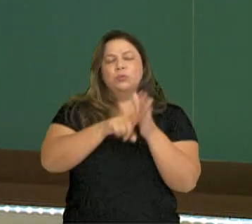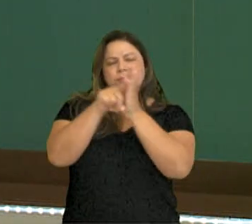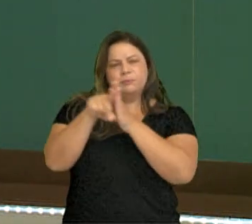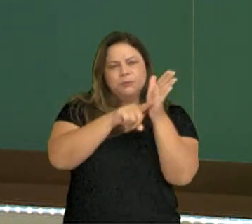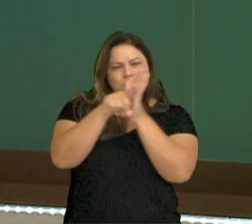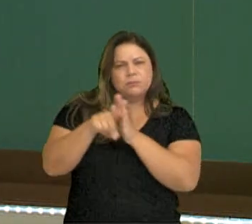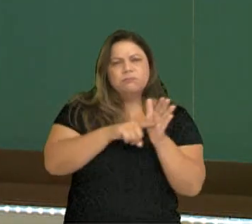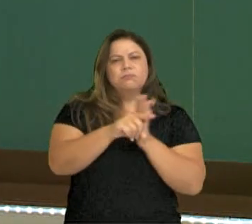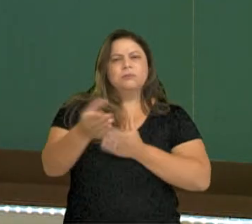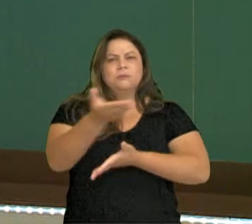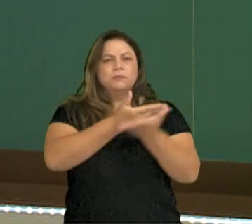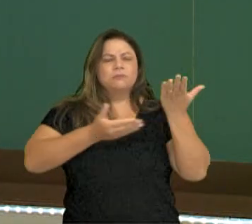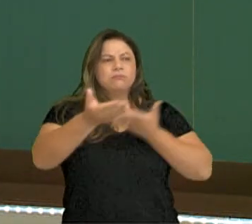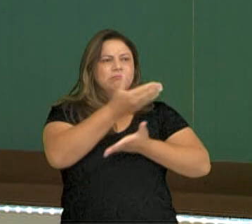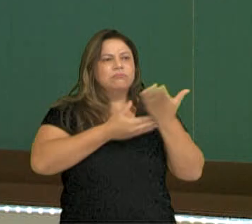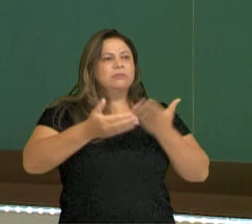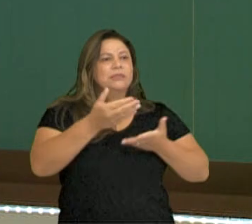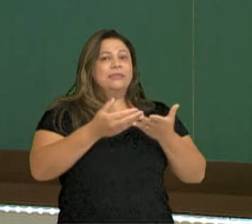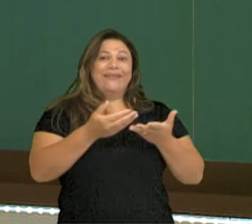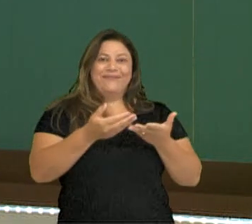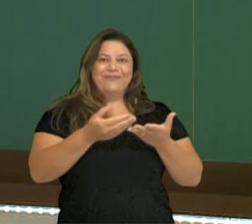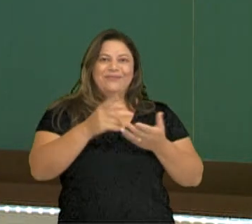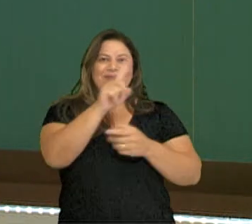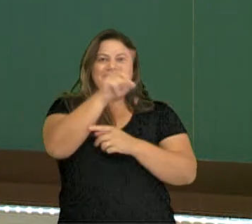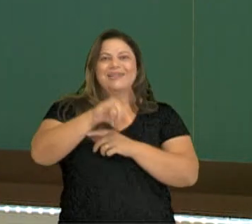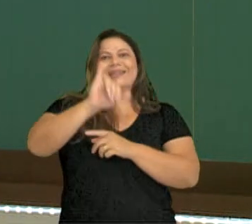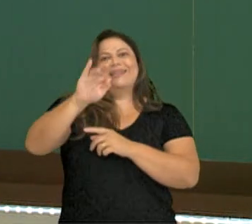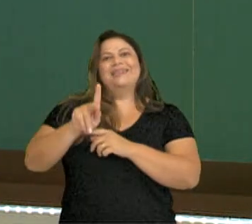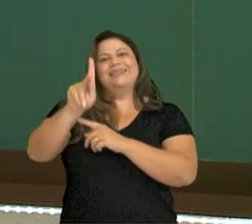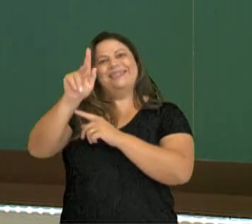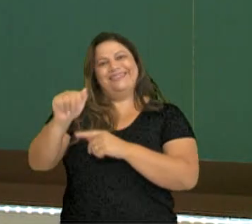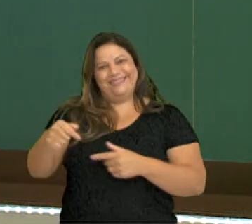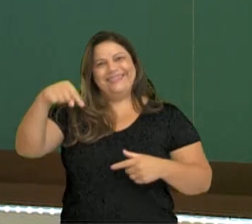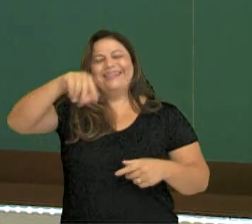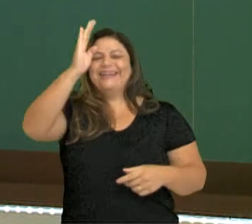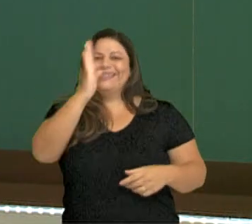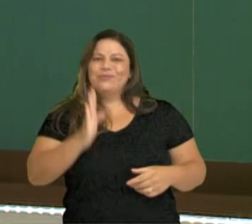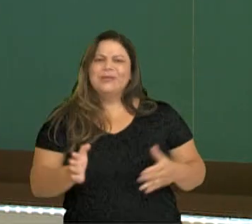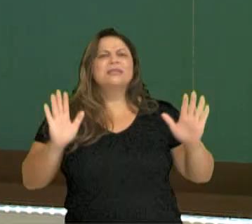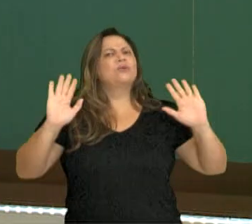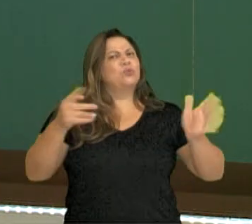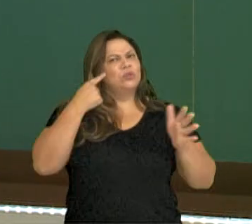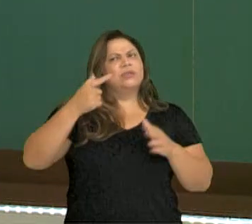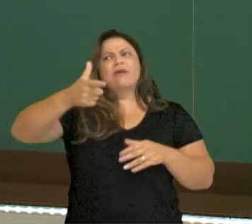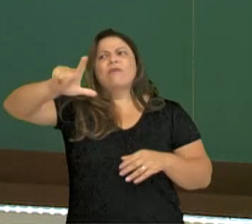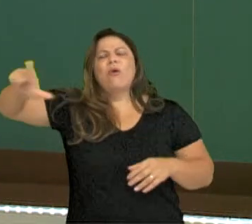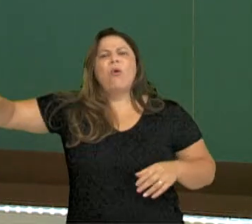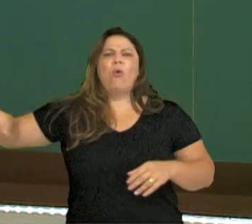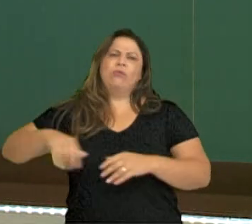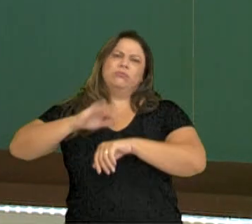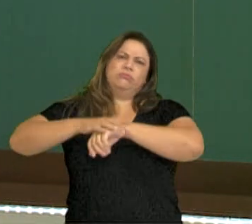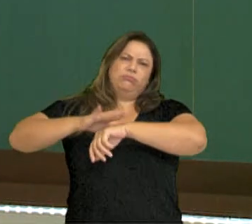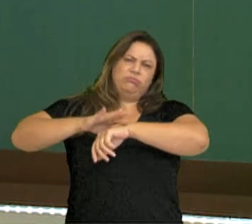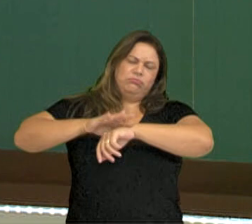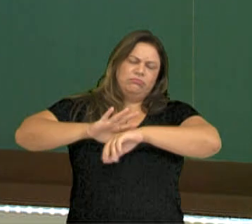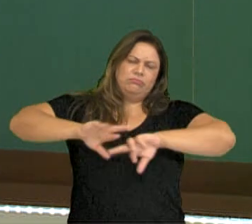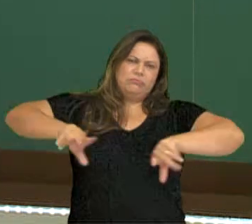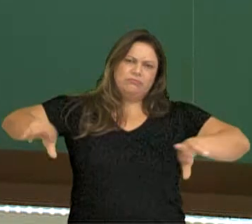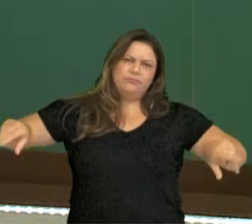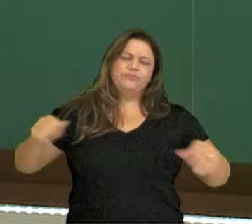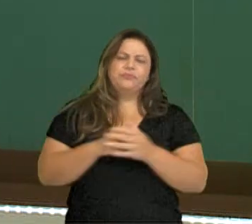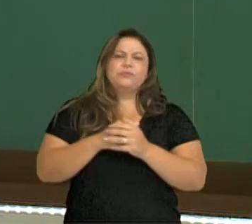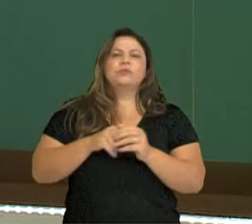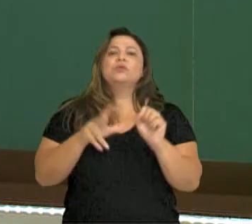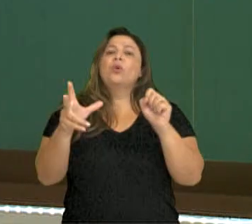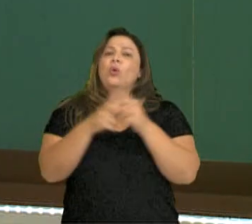em um estudo de dengue zika aqui no Brasil. Então, eles estavam fazendo sequenciamentos genéticos de outros parasitas, né? Outros